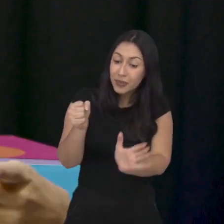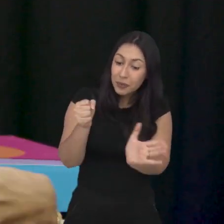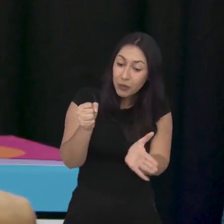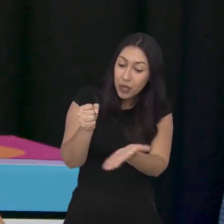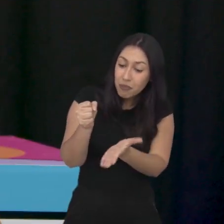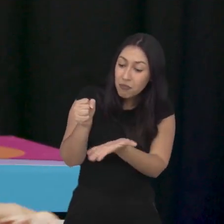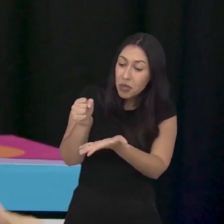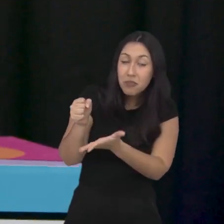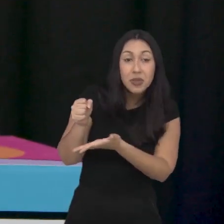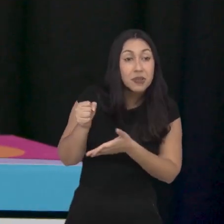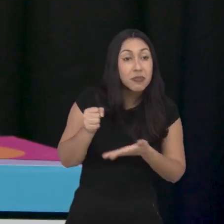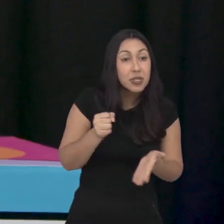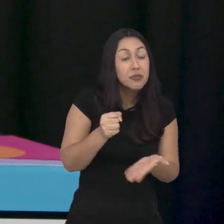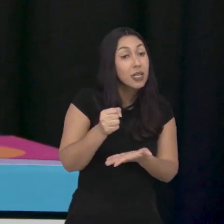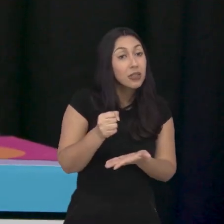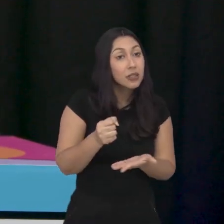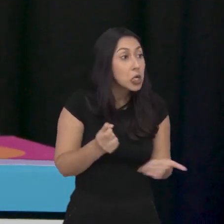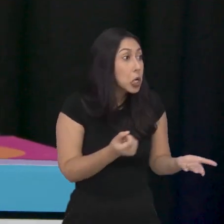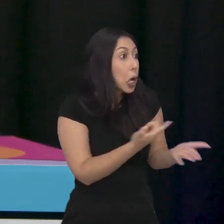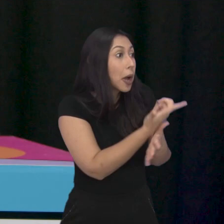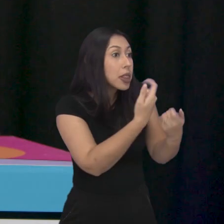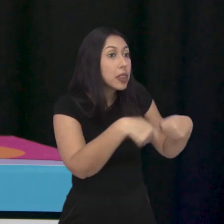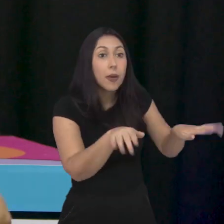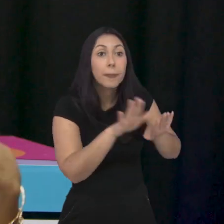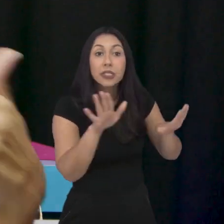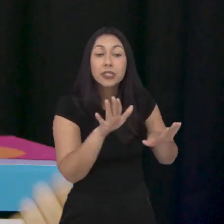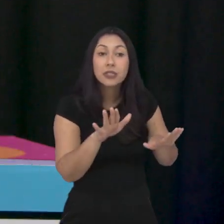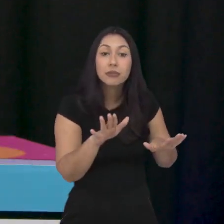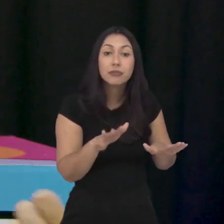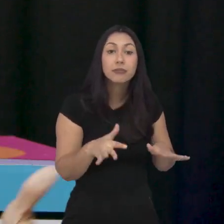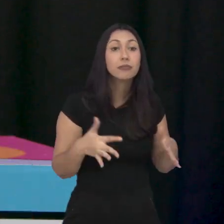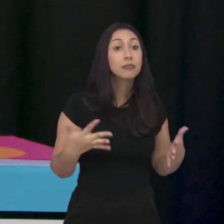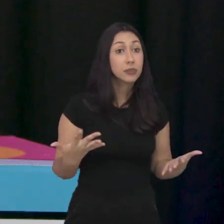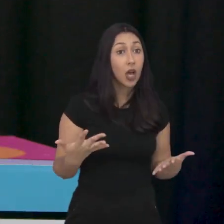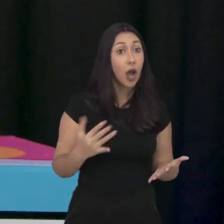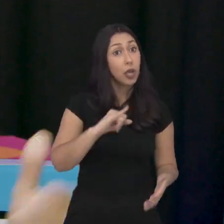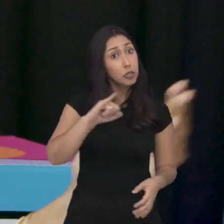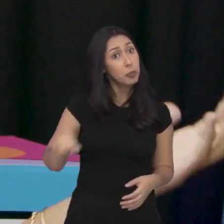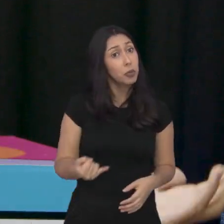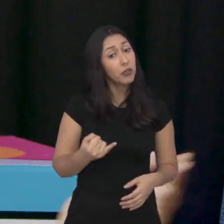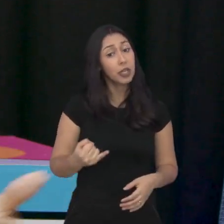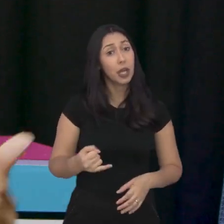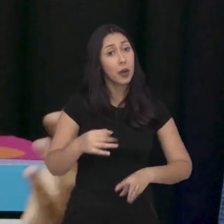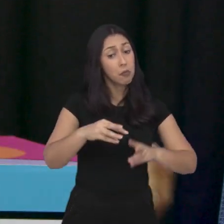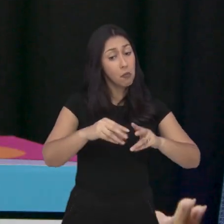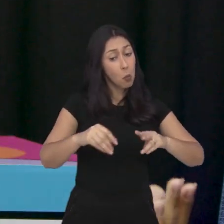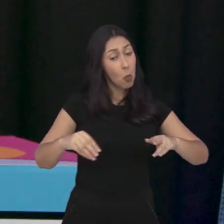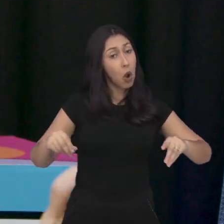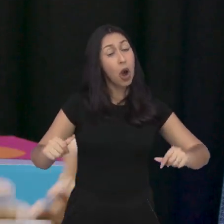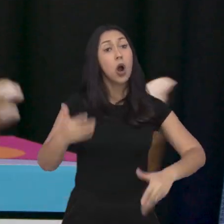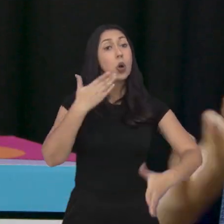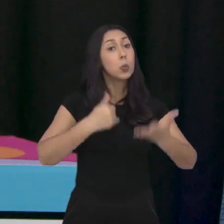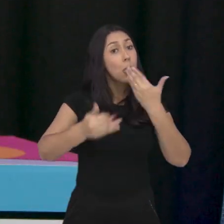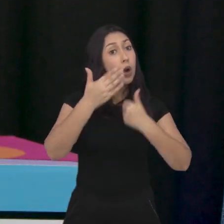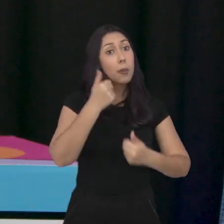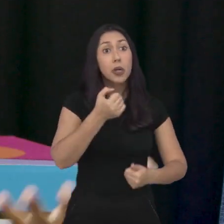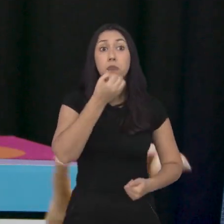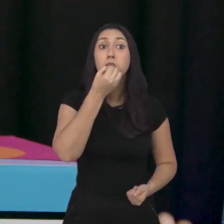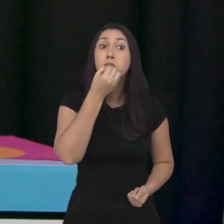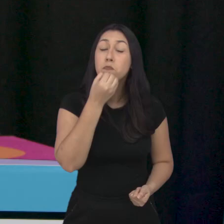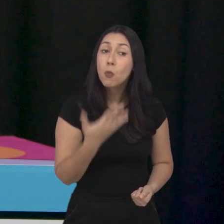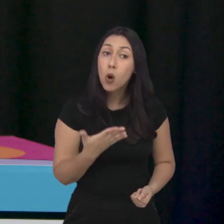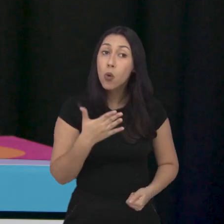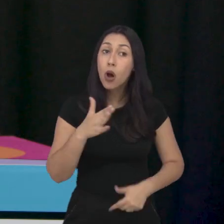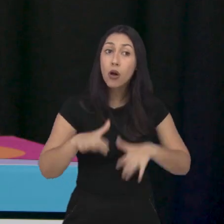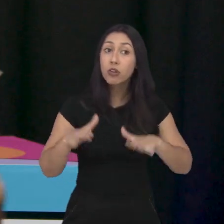ida e na volta várias vezes por dia. E a gente desperdiça recurso, né, dos melhores, né, que é o alimento que